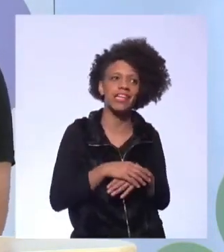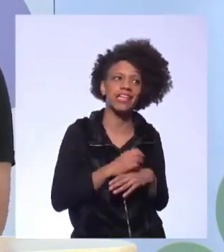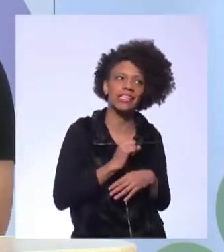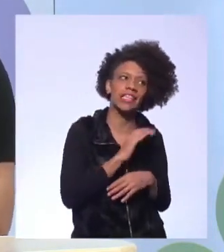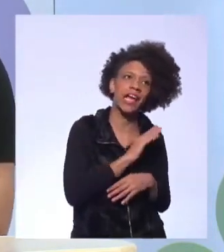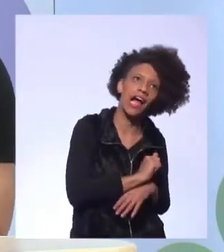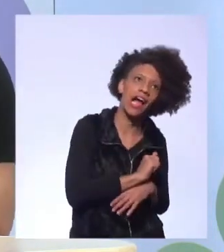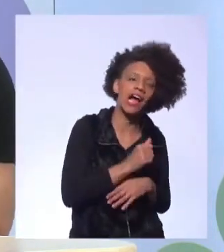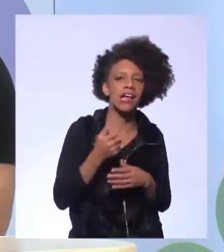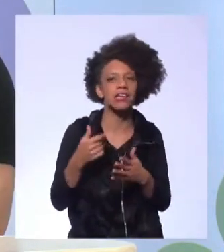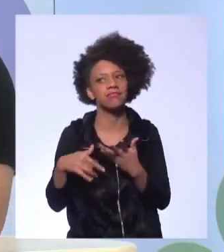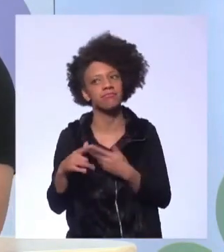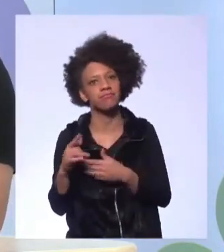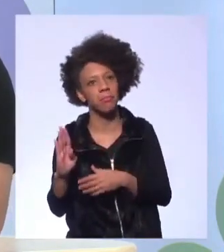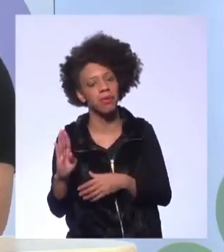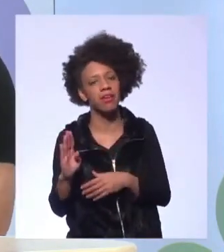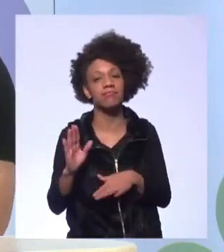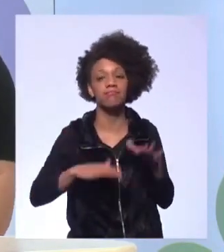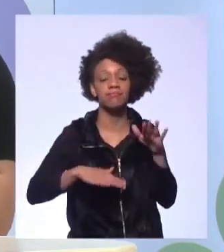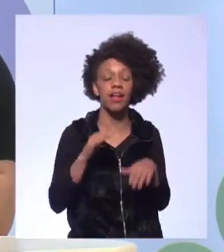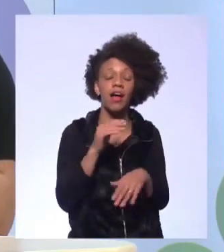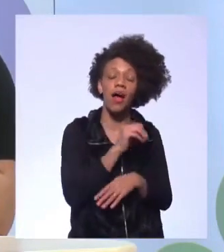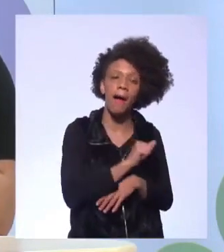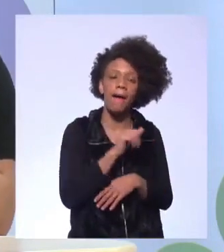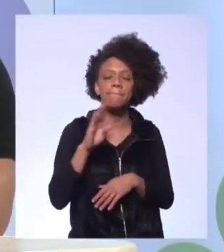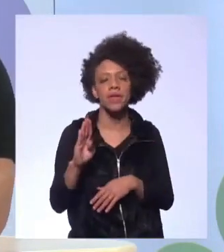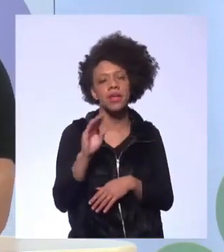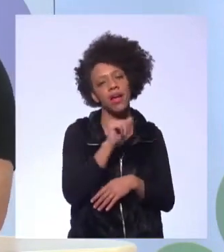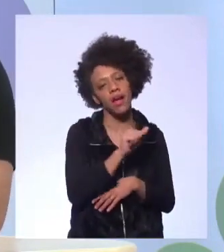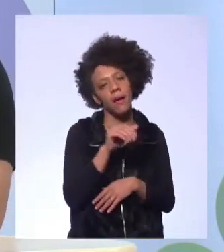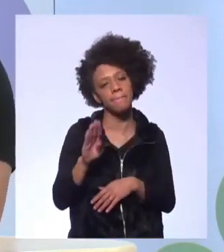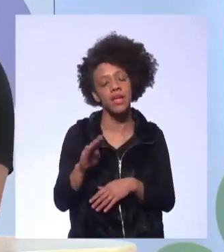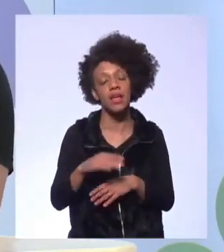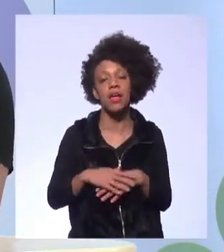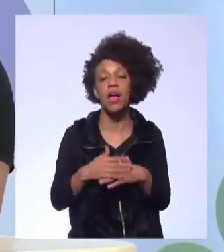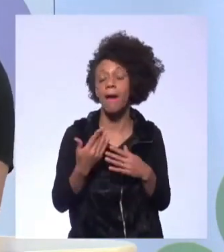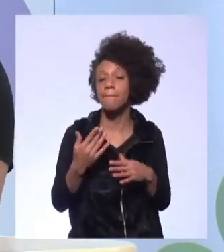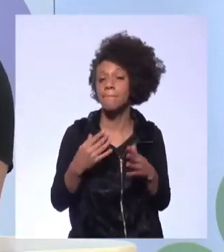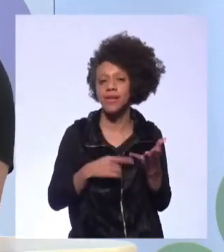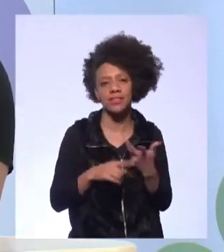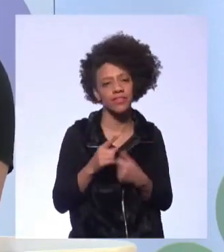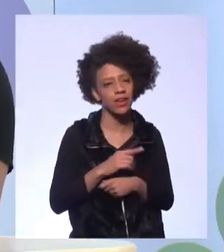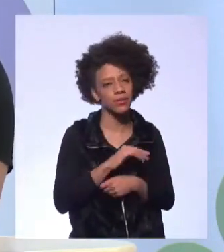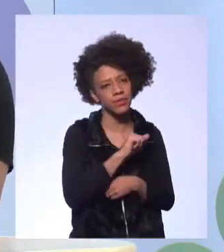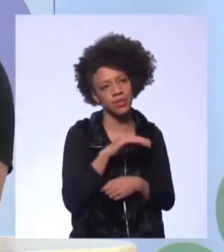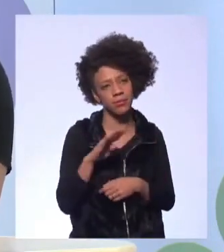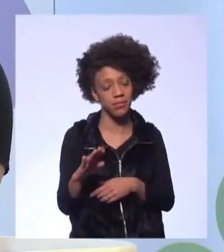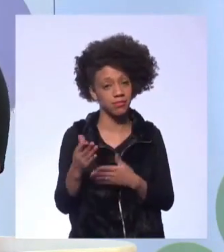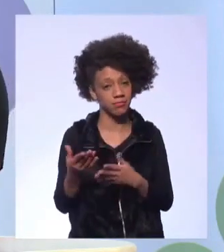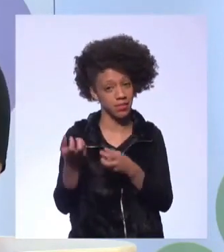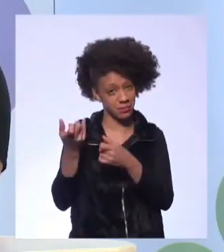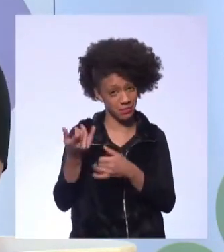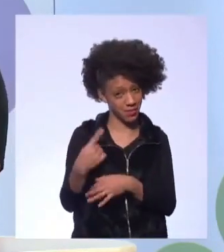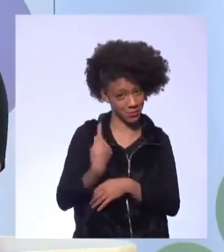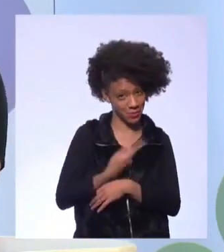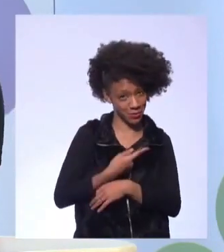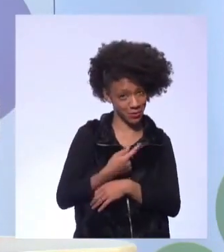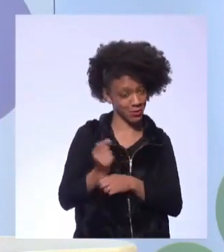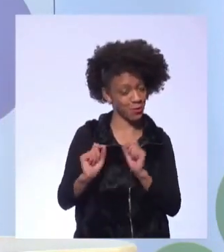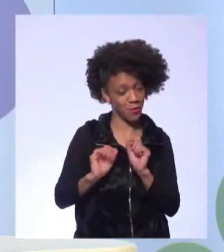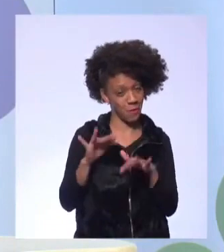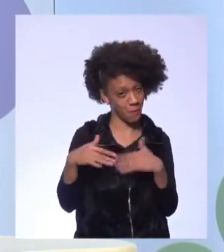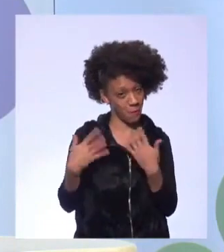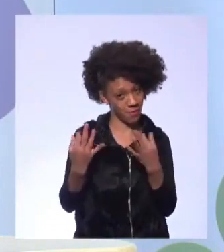A, tá muito assim, A e B, algumas respostas C, mas a maioria é A e B. Então tá nisso, conta pra gente, Simone, qual que